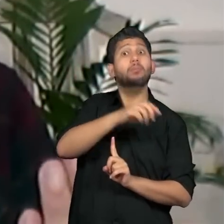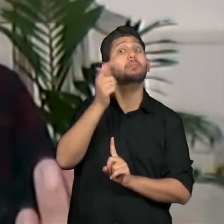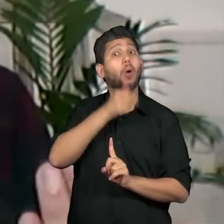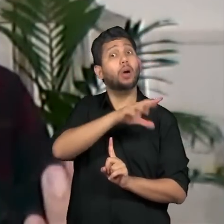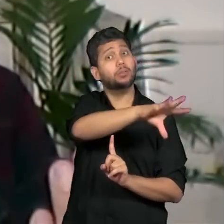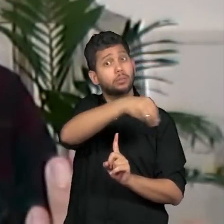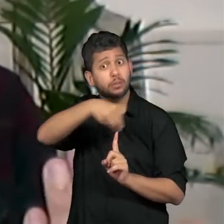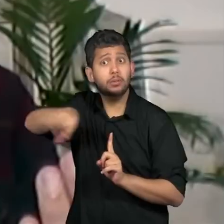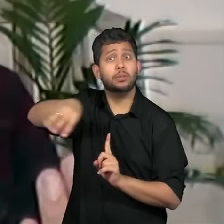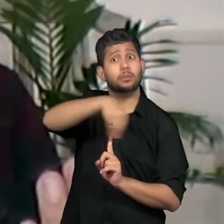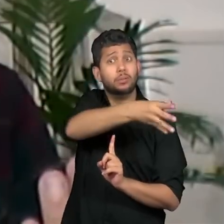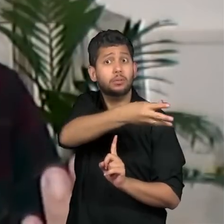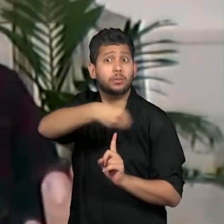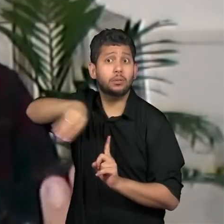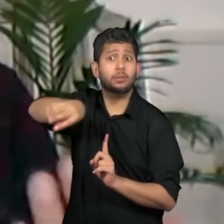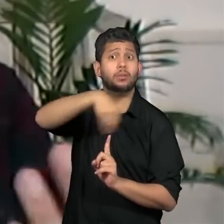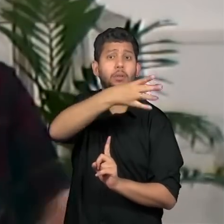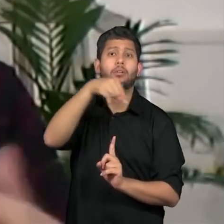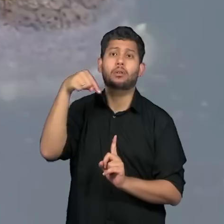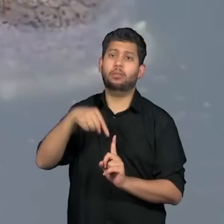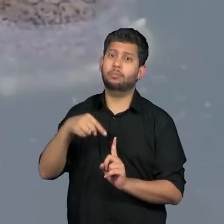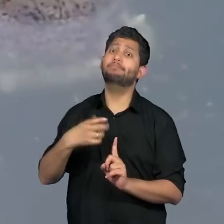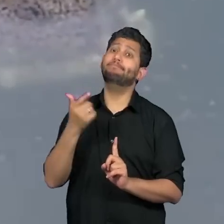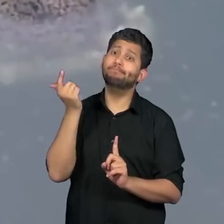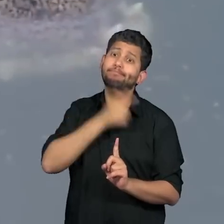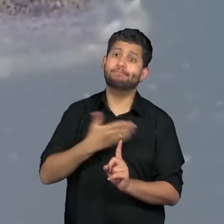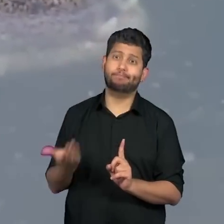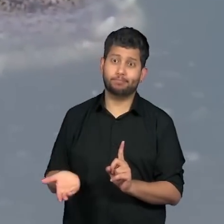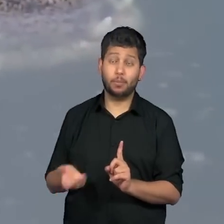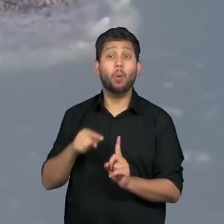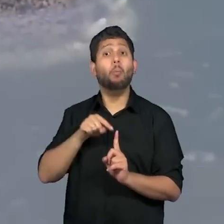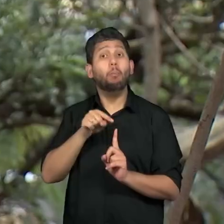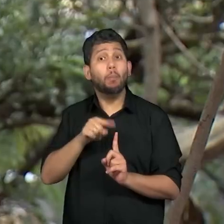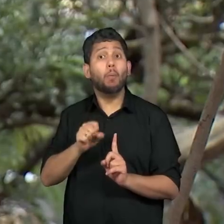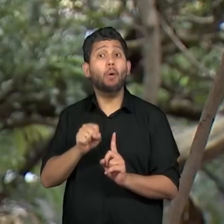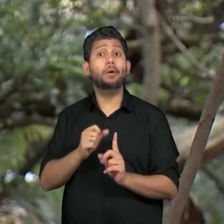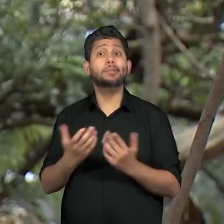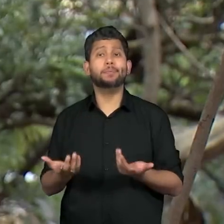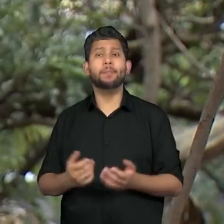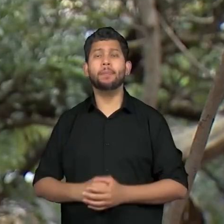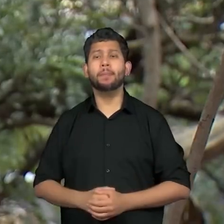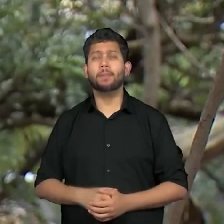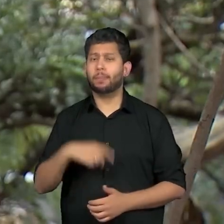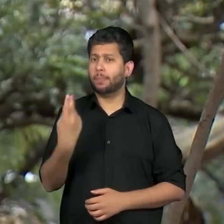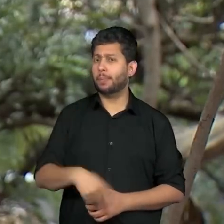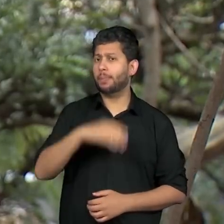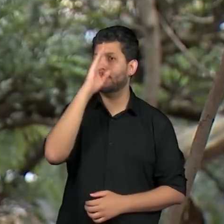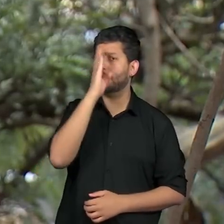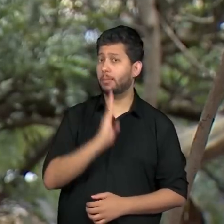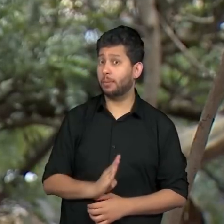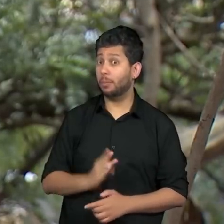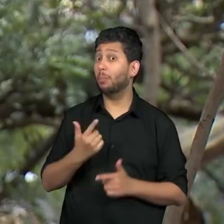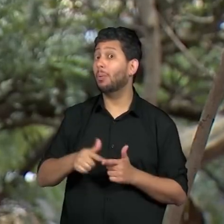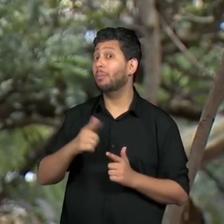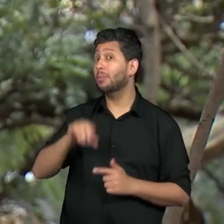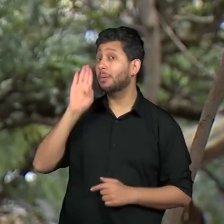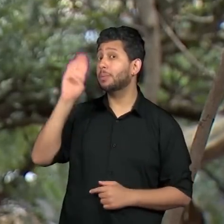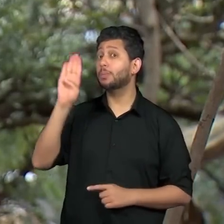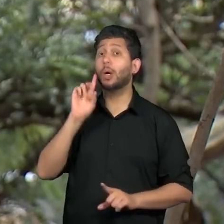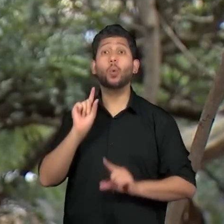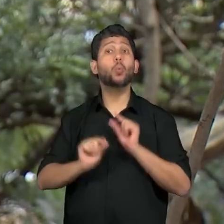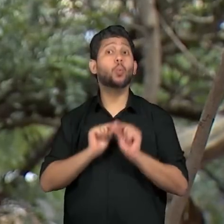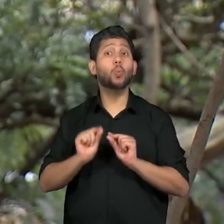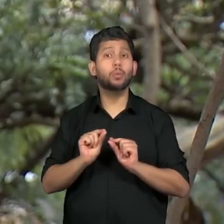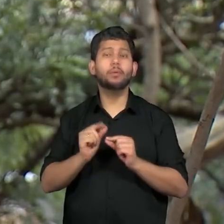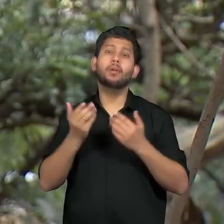que seria a B, e então saltar para a espécie C, que pode ser um humano, por exemplo. No Brasil, o principal problema apontado pelo